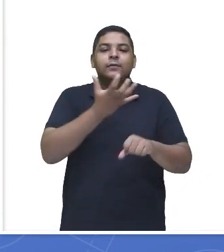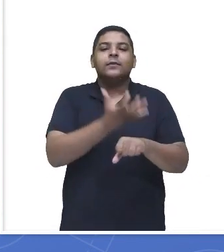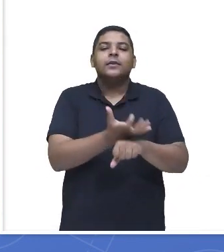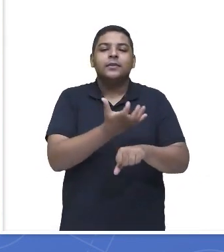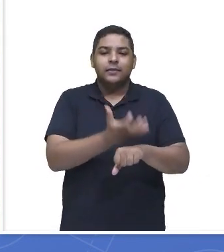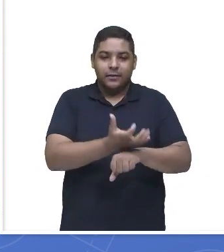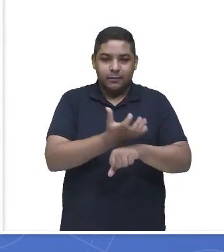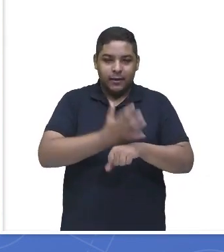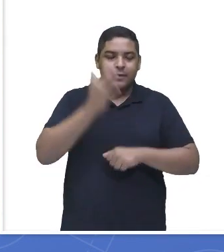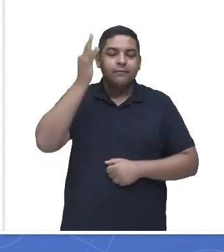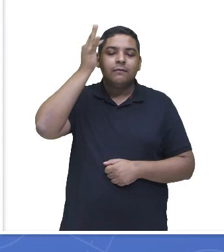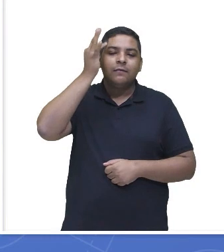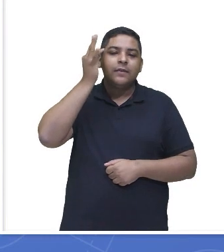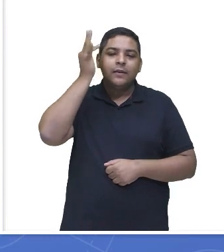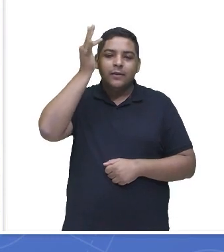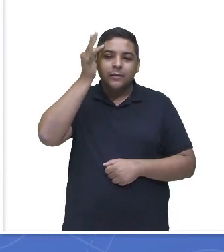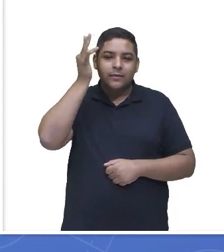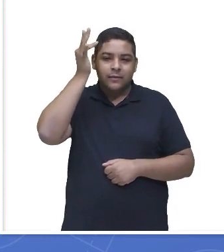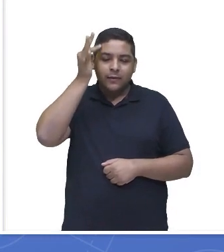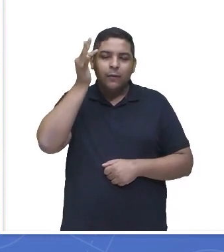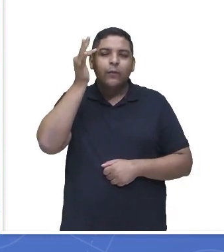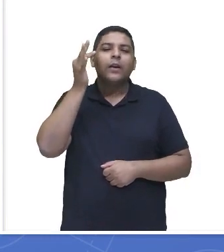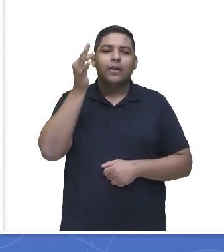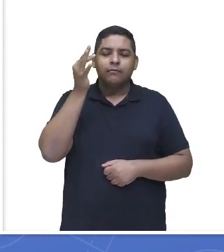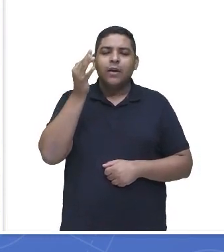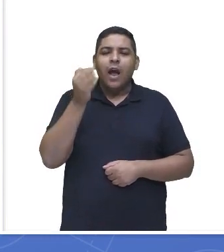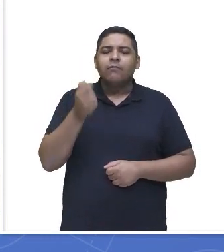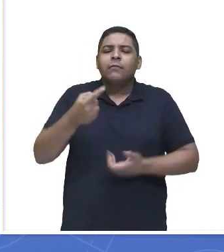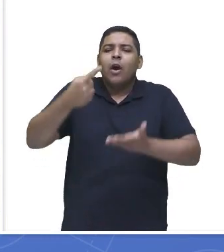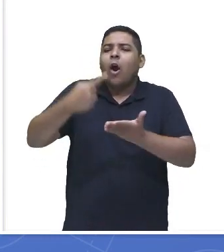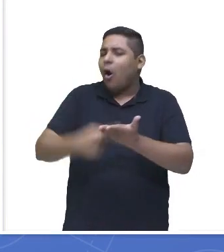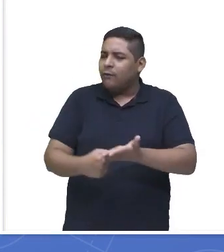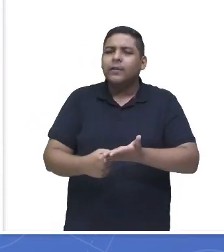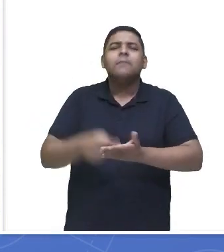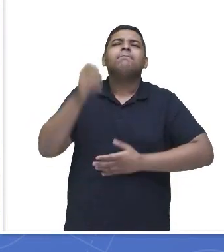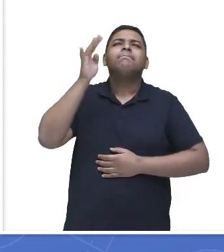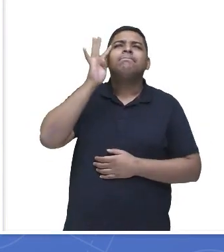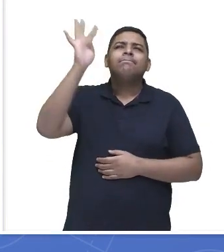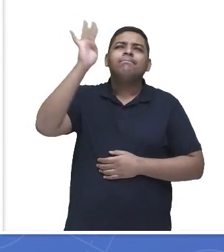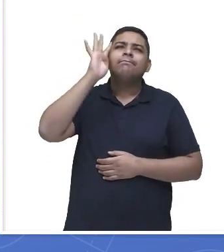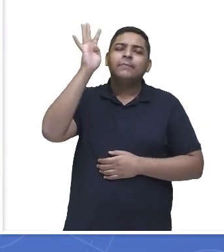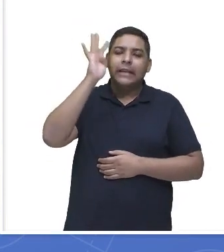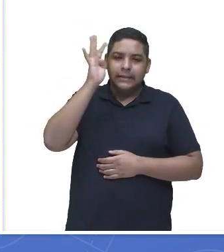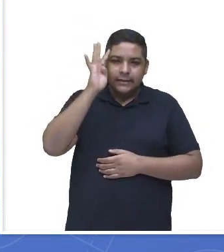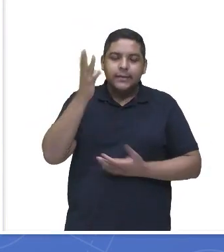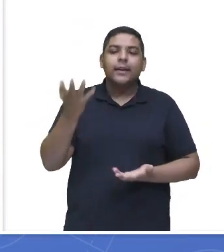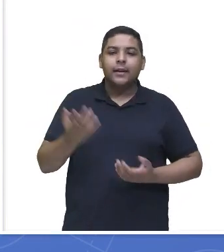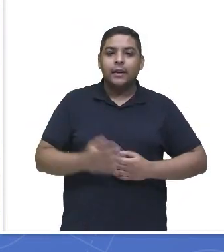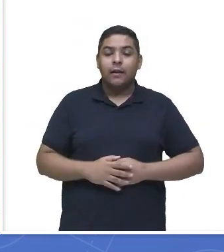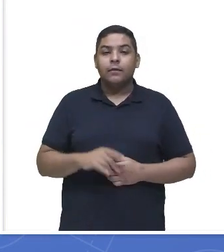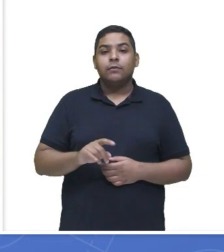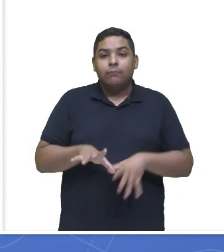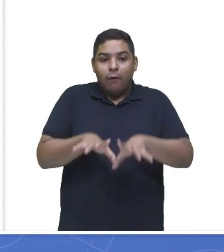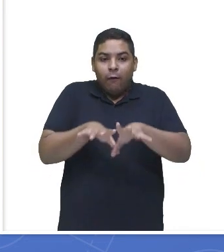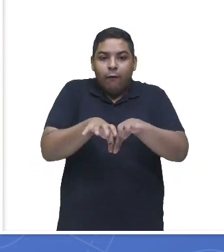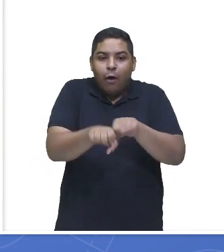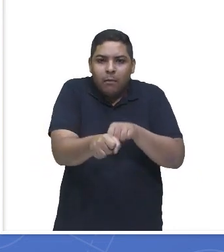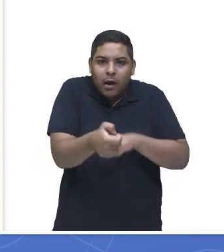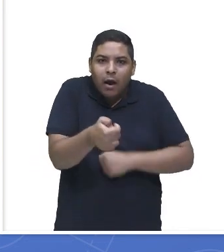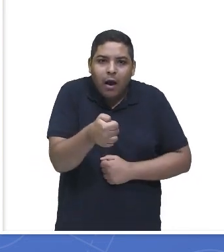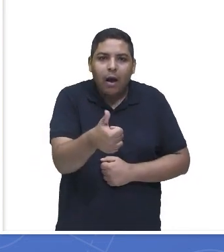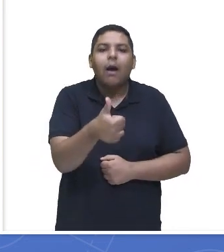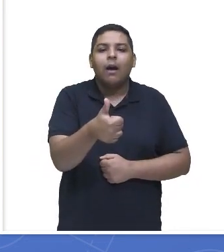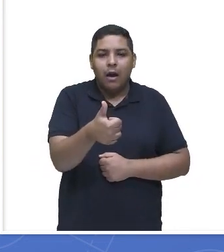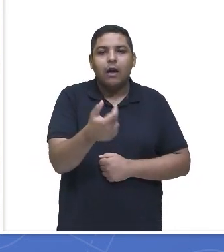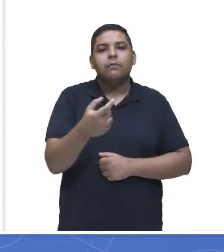Filosofia, essa disciplina que nos convida a pensar sobre o pensar. E vocês que estão terminando o terceiro ano, têm que estar cada vez